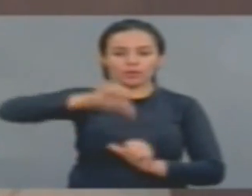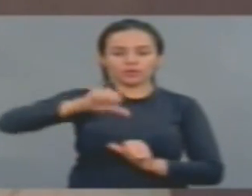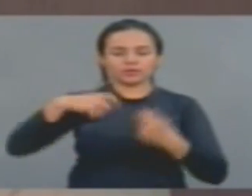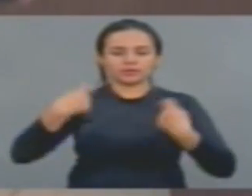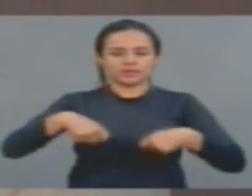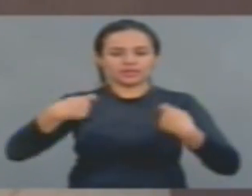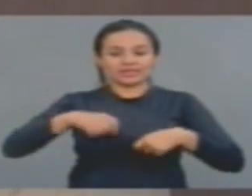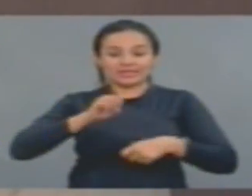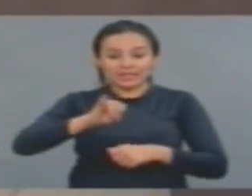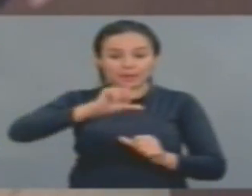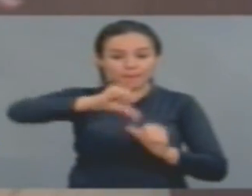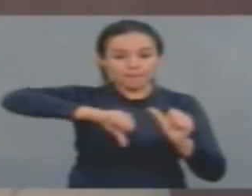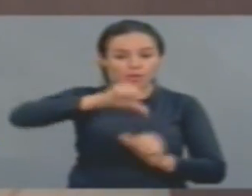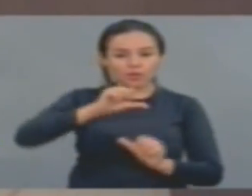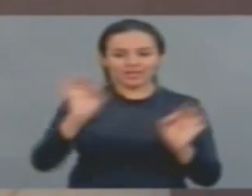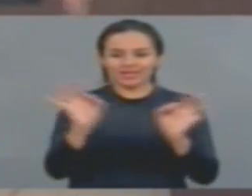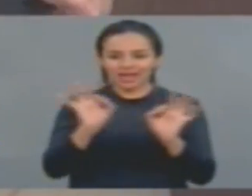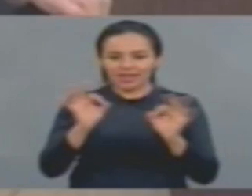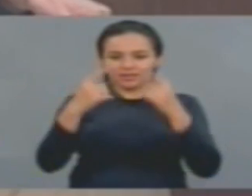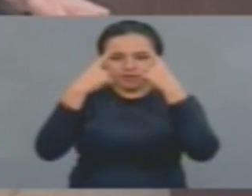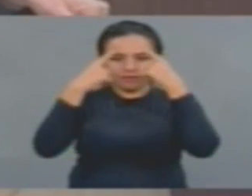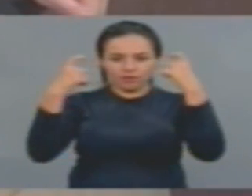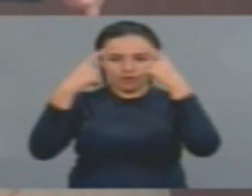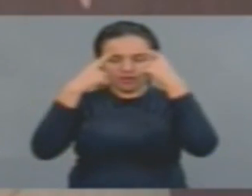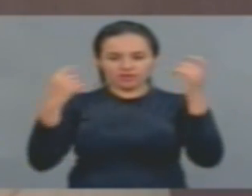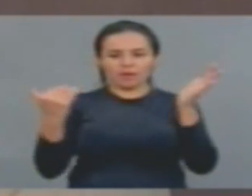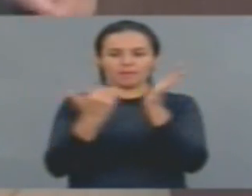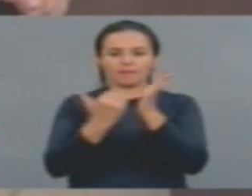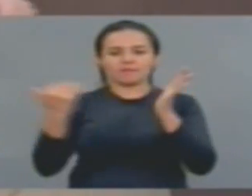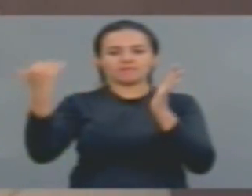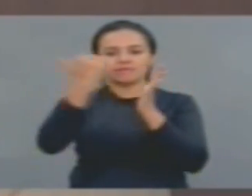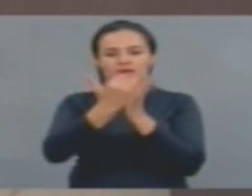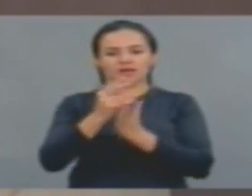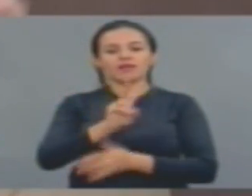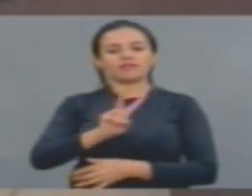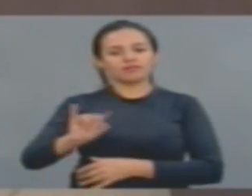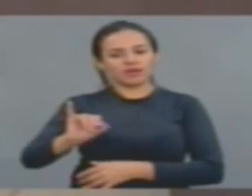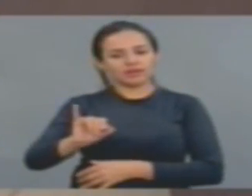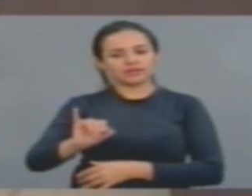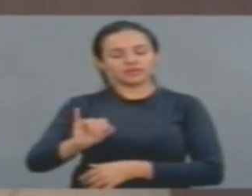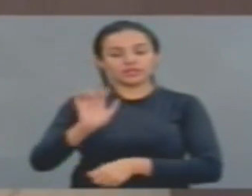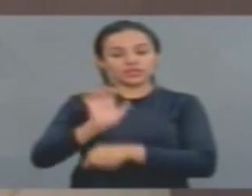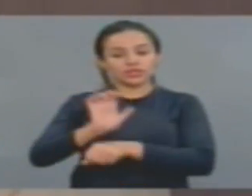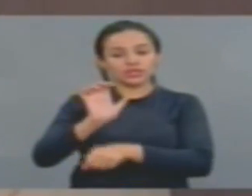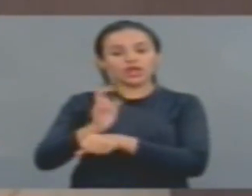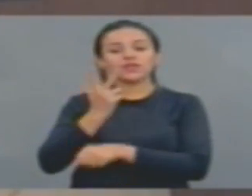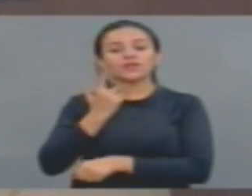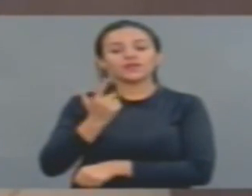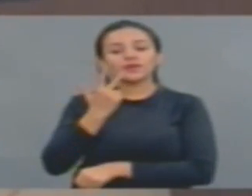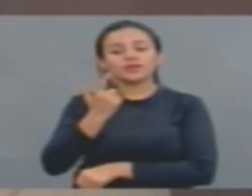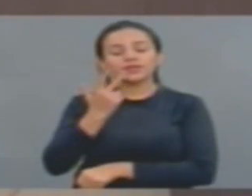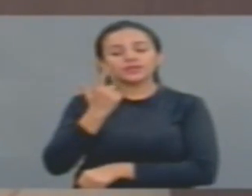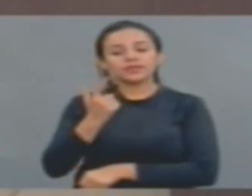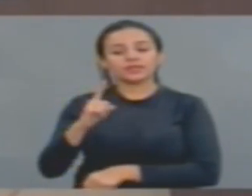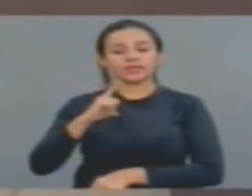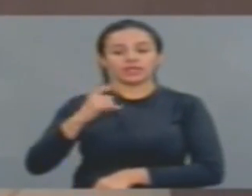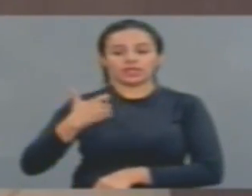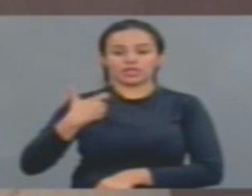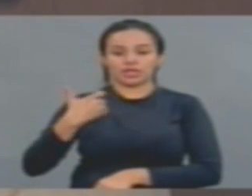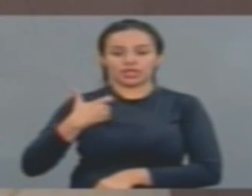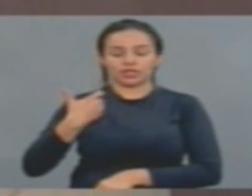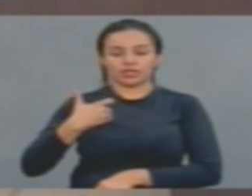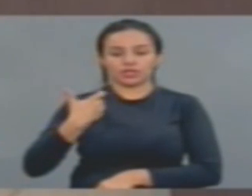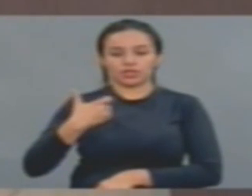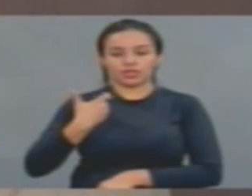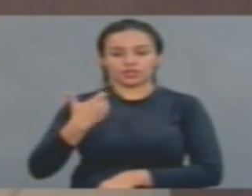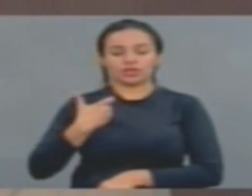só cresce. Por isso que os indicadores de violência hoje, no Ceará, envolvendo esta faixa etária em